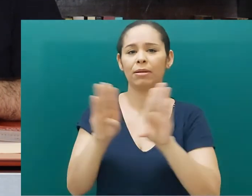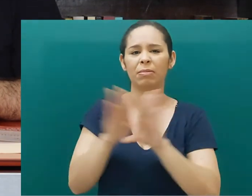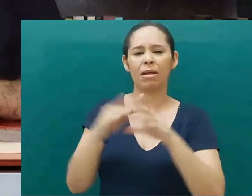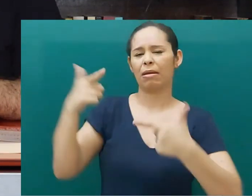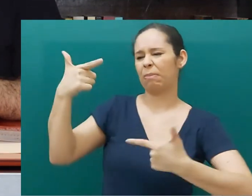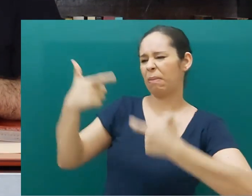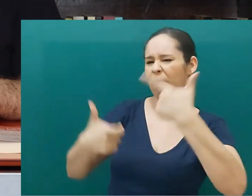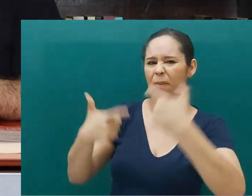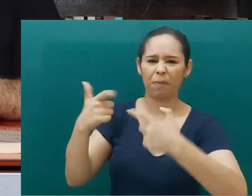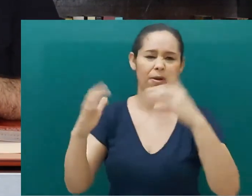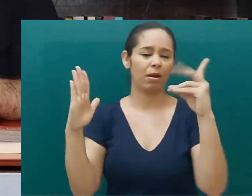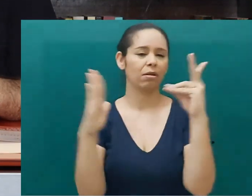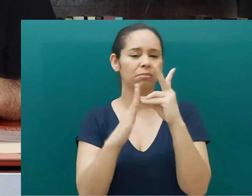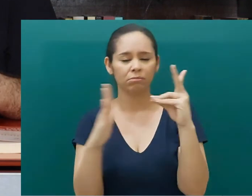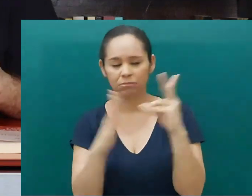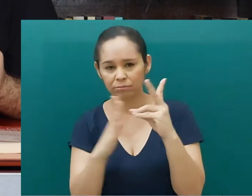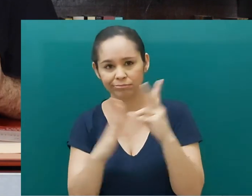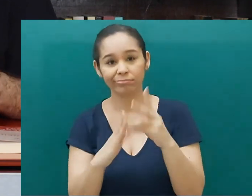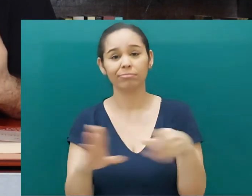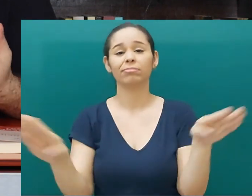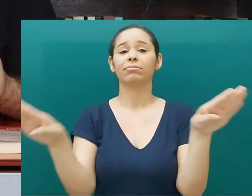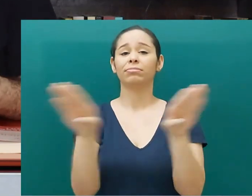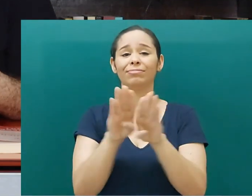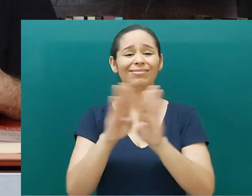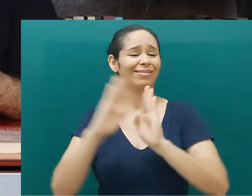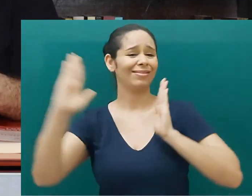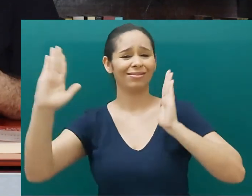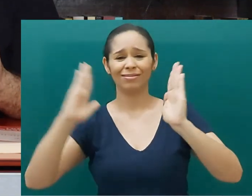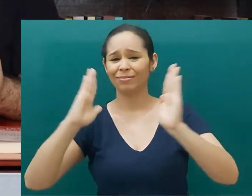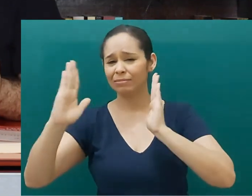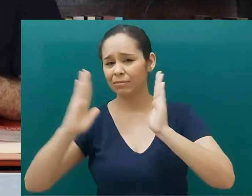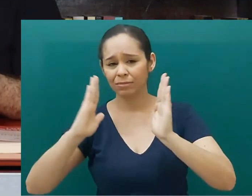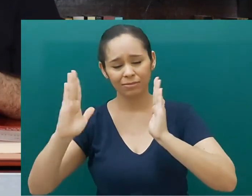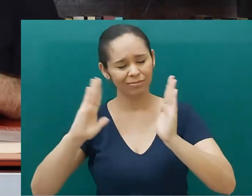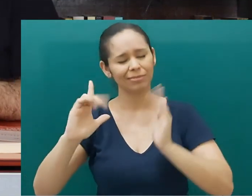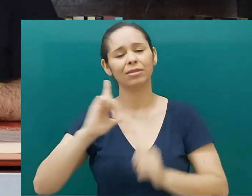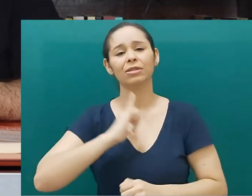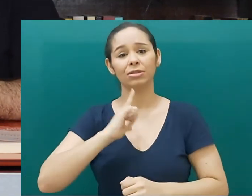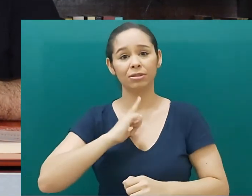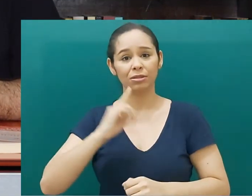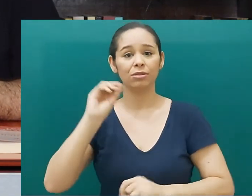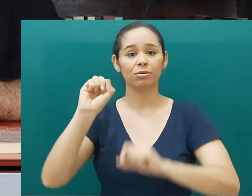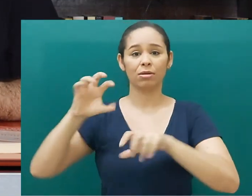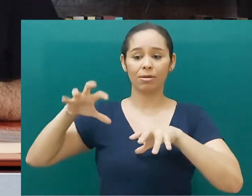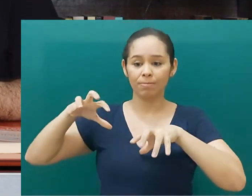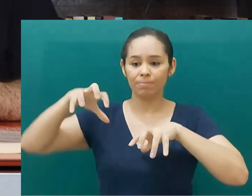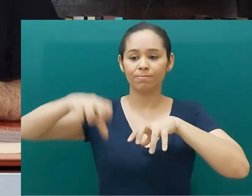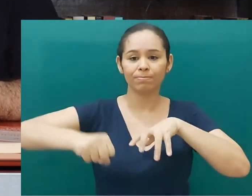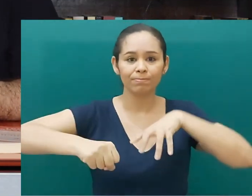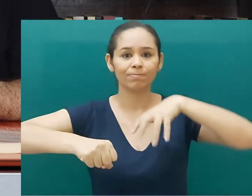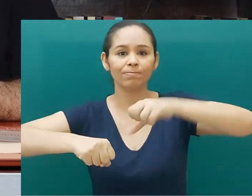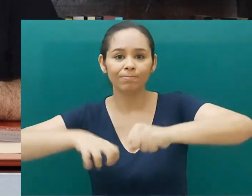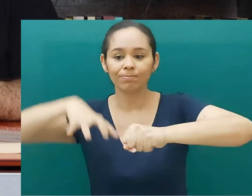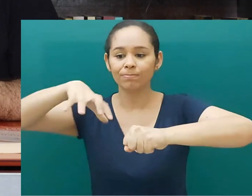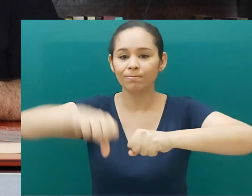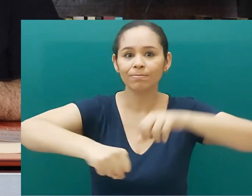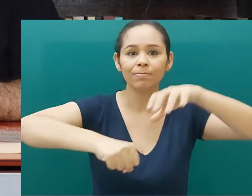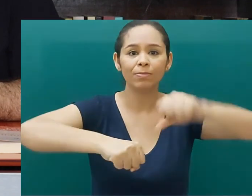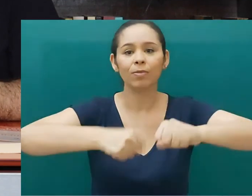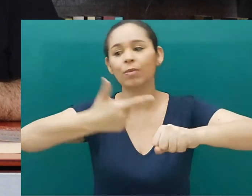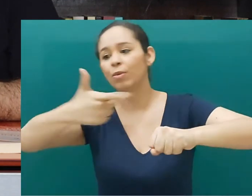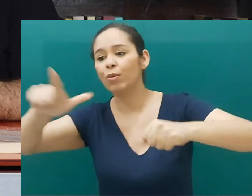lá. E havia, inclusive, nessa época, tentando realmente povoar esse